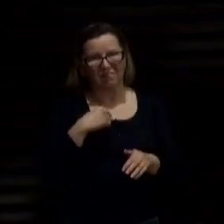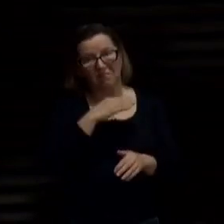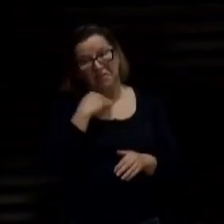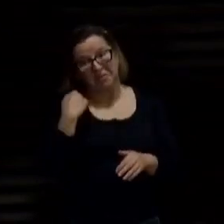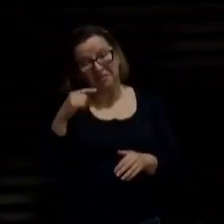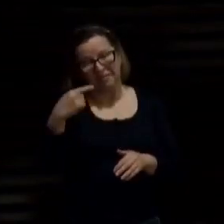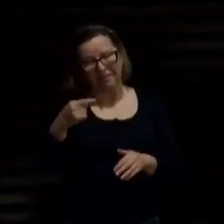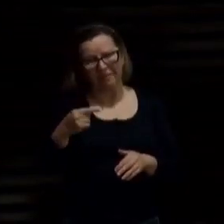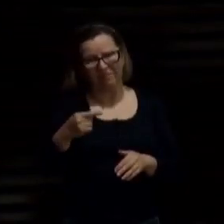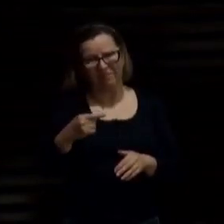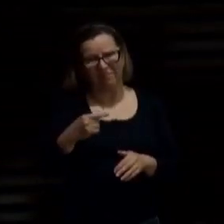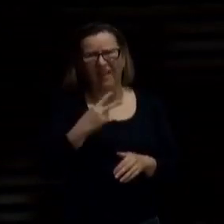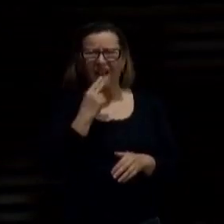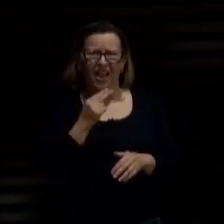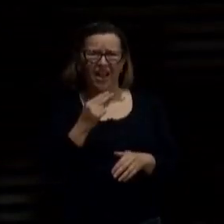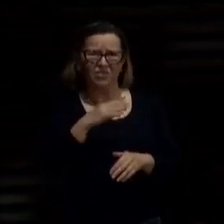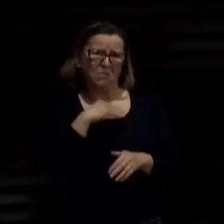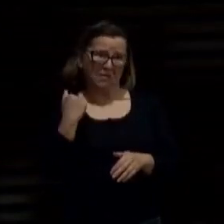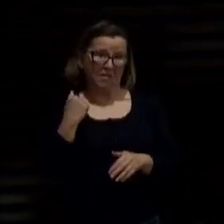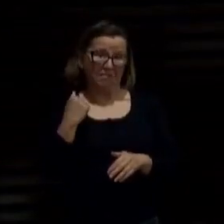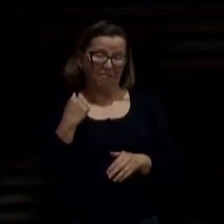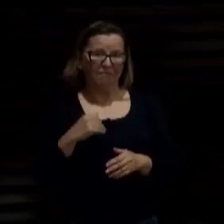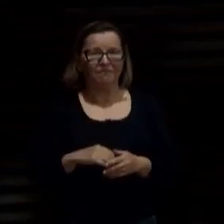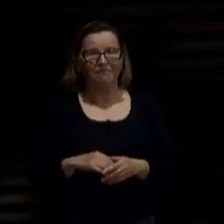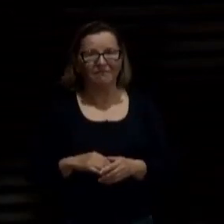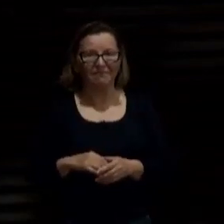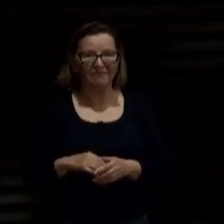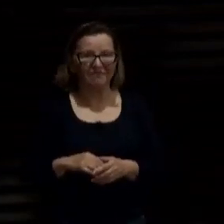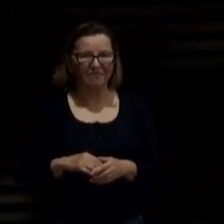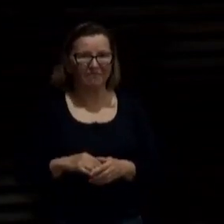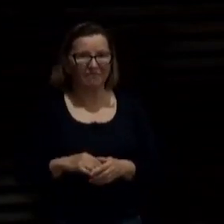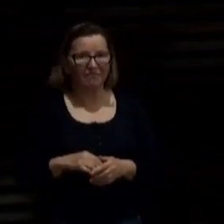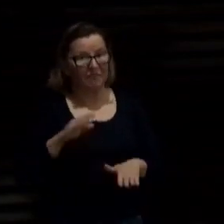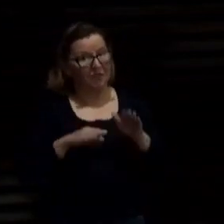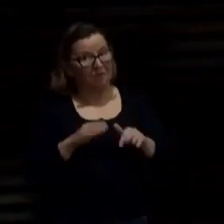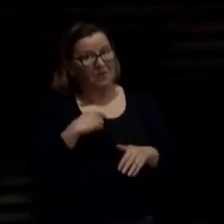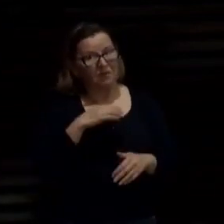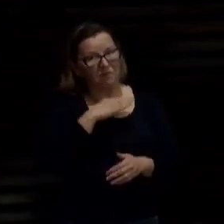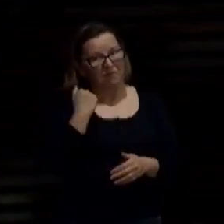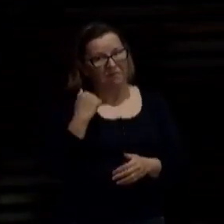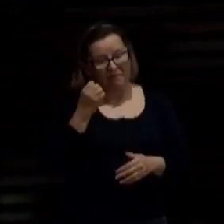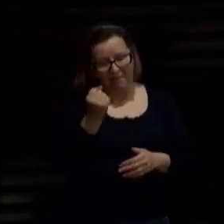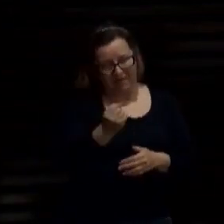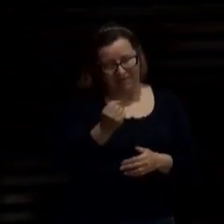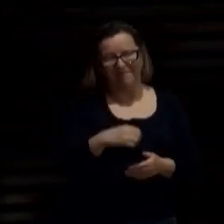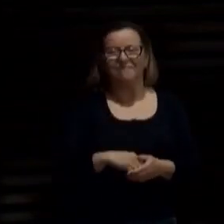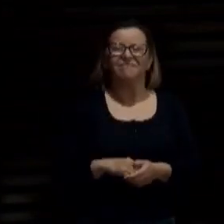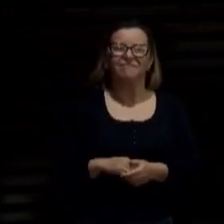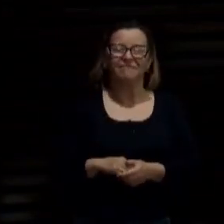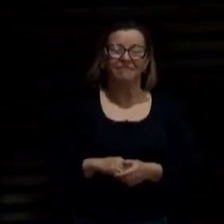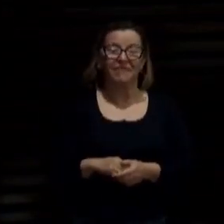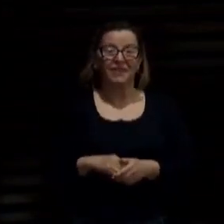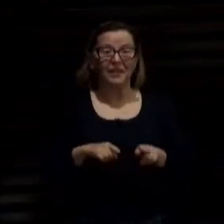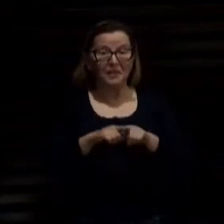Eu acho que eu vou morrer, irmãos. É isso que ele disse. Pode ser que eu seja morto. Só que nessa carta, meus amados, de